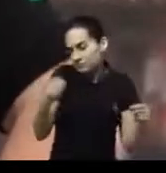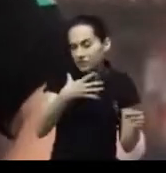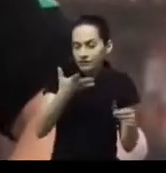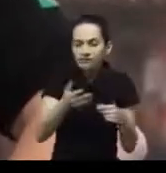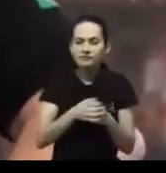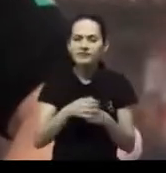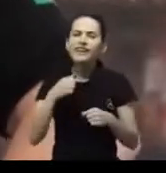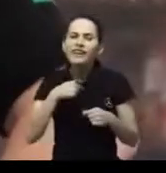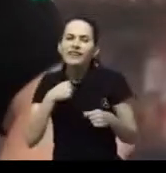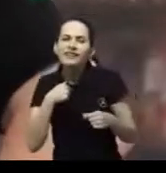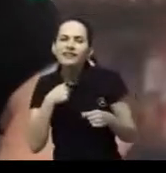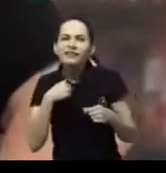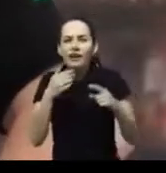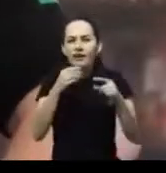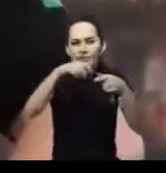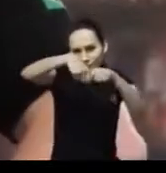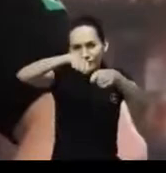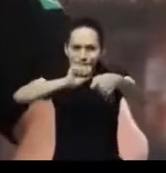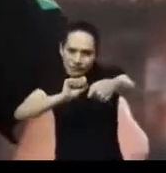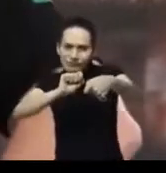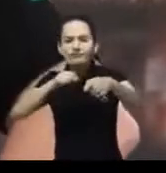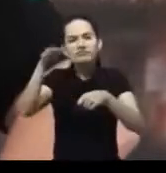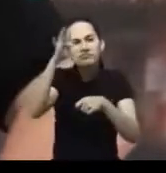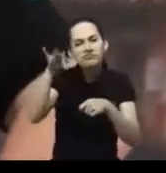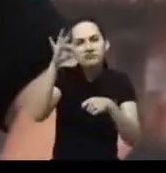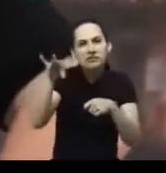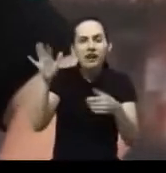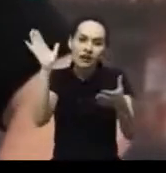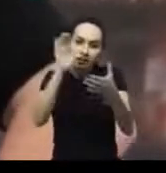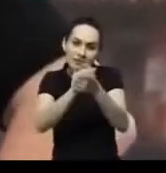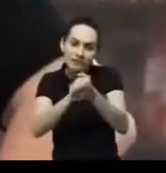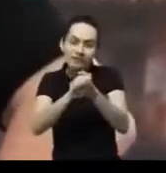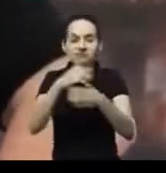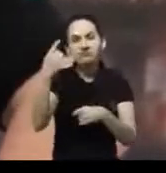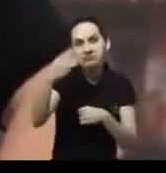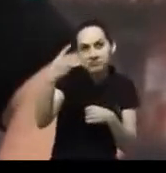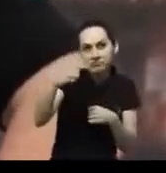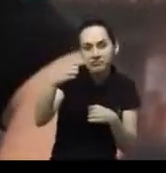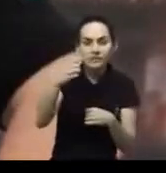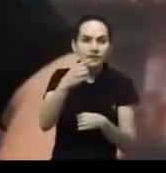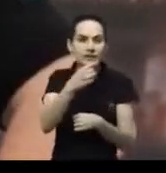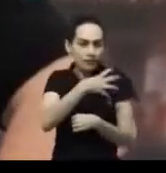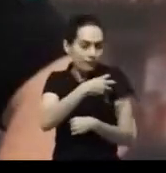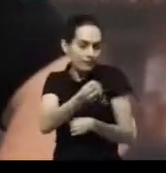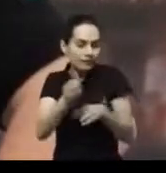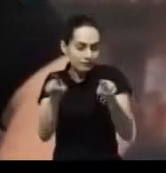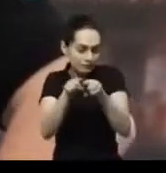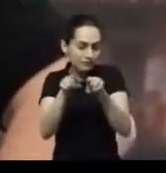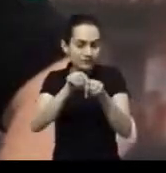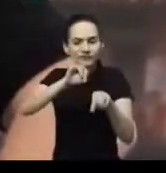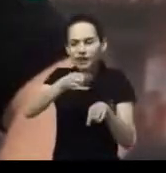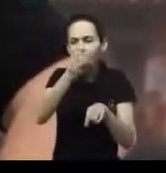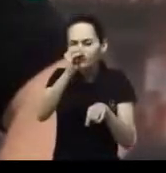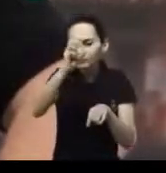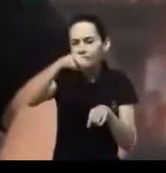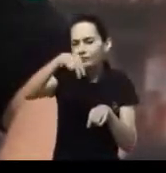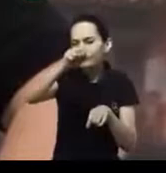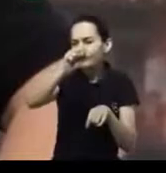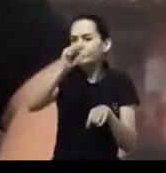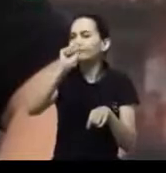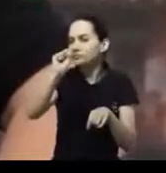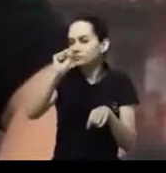falando informar Eu também me casei veio meu primeiro filho e o Jonas